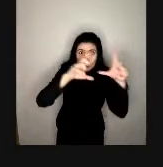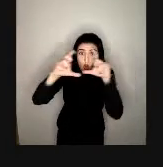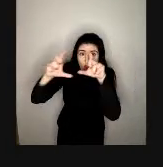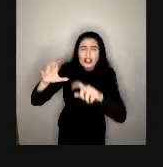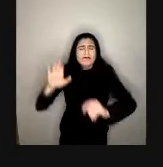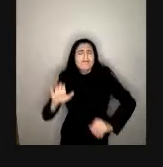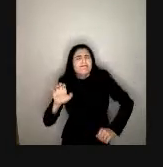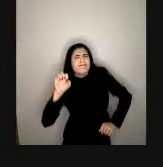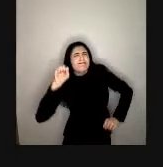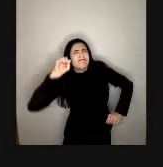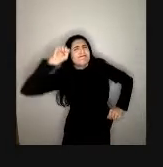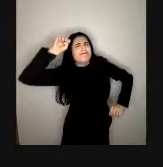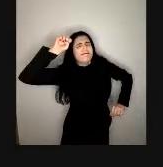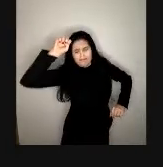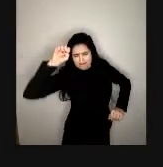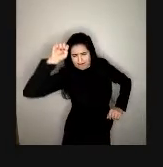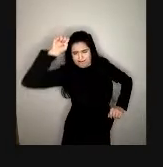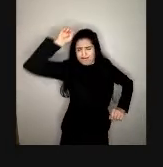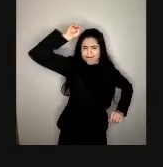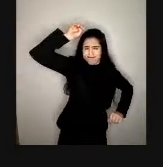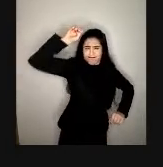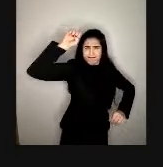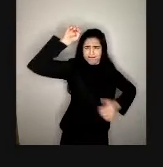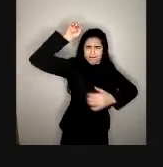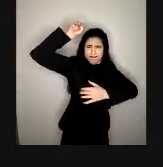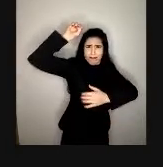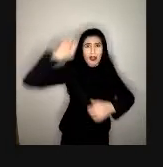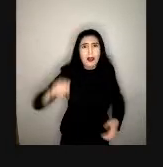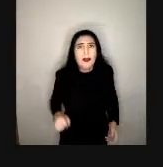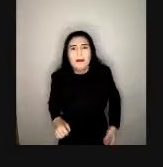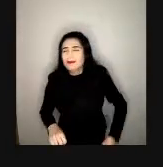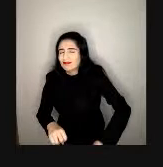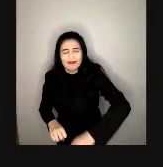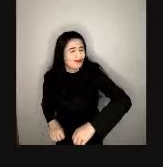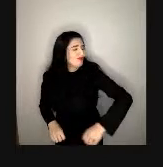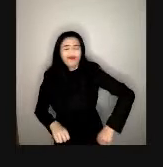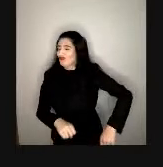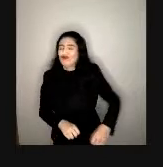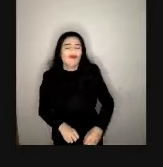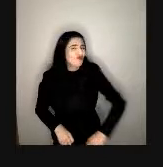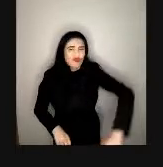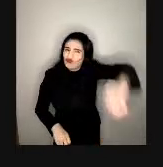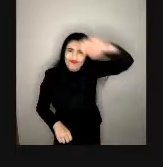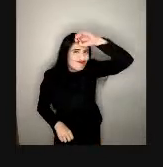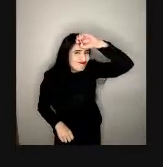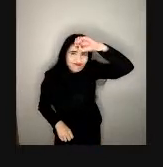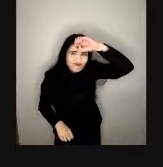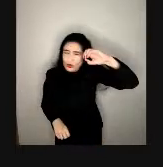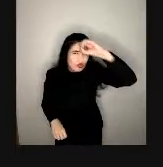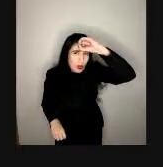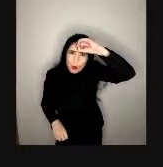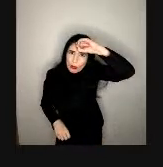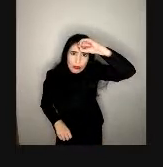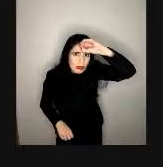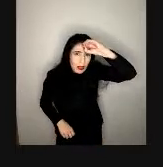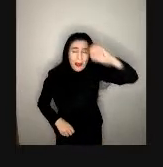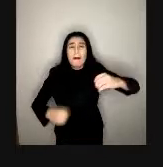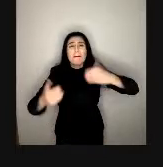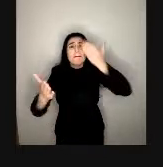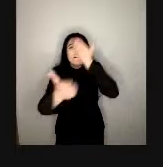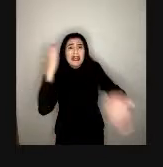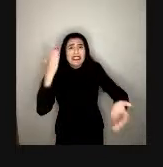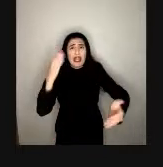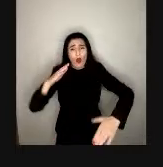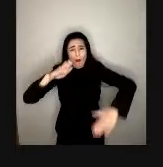braços, inclusive levantando, né? Mas não sabia que ela tinha perdido grande parte dos movimentos. E eu estava sentindo